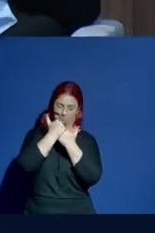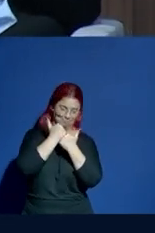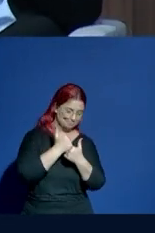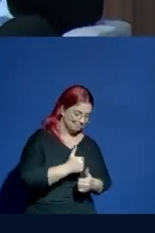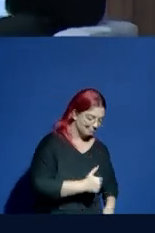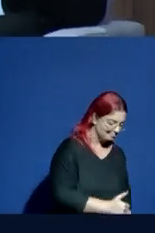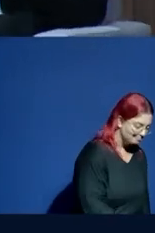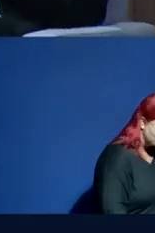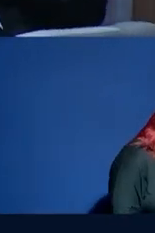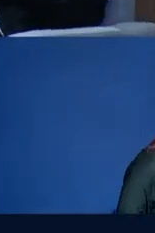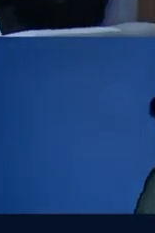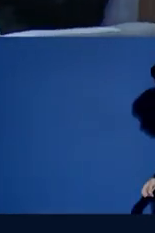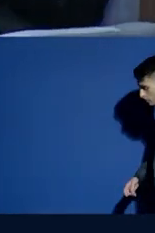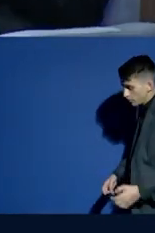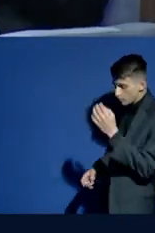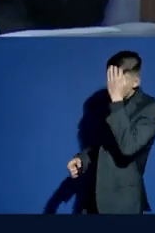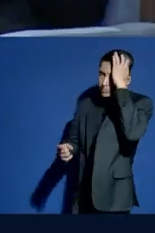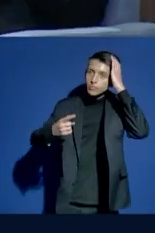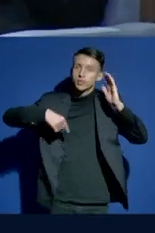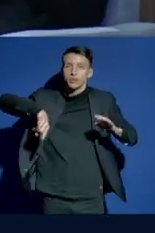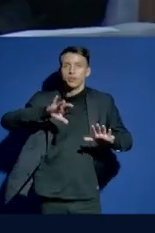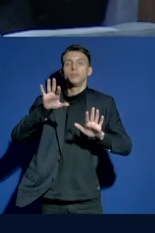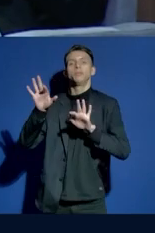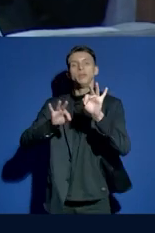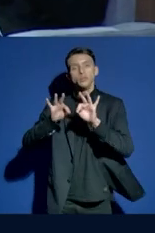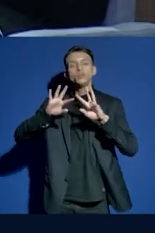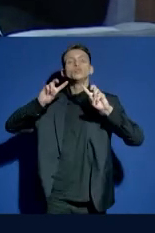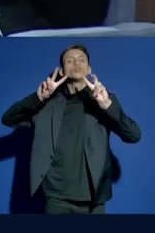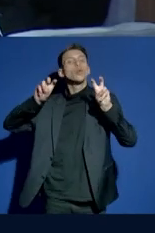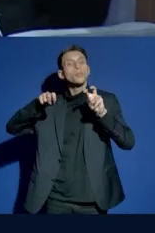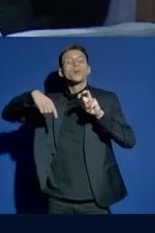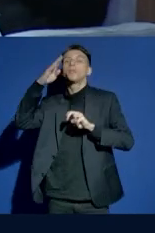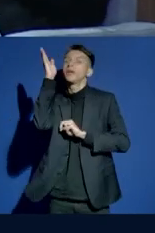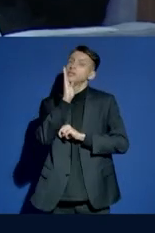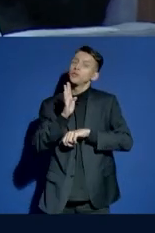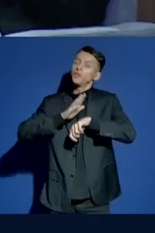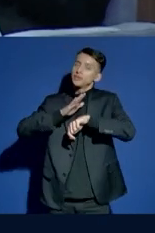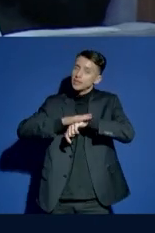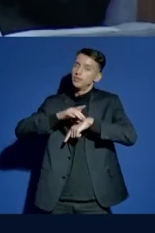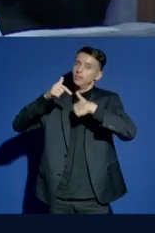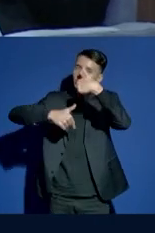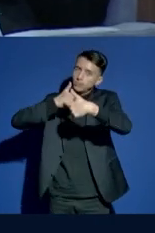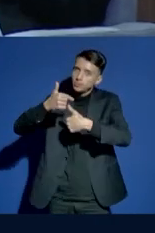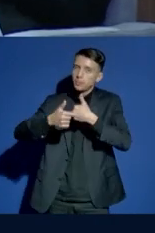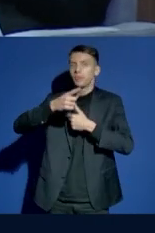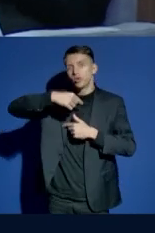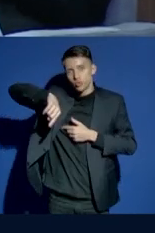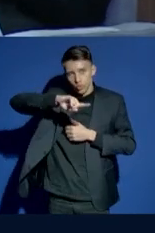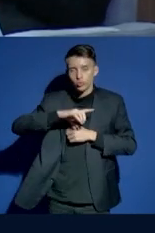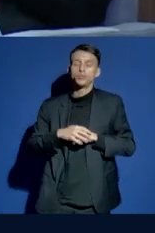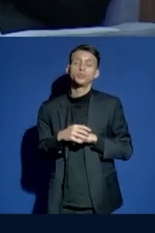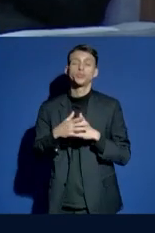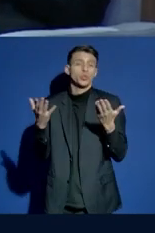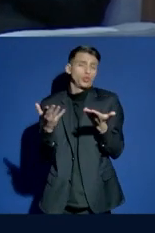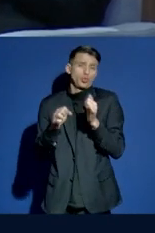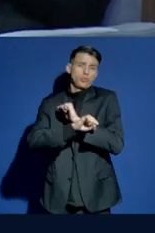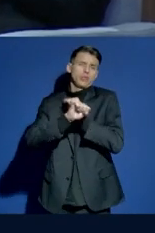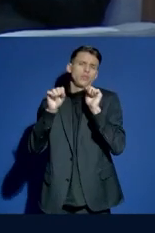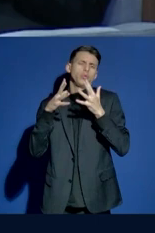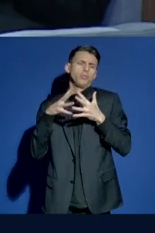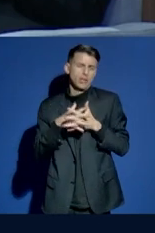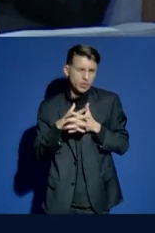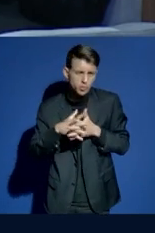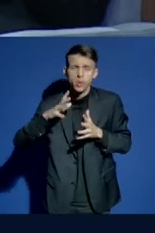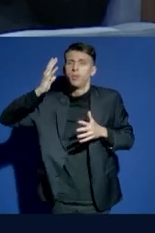nossa a nossa infraestrutura para Nova economia né na linha também do Brasil fazer o dever de casa né que a gente tem que fazer hoje pela manhã foi publicado